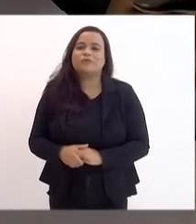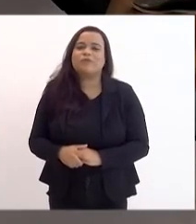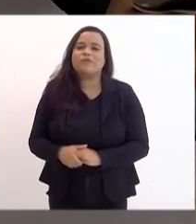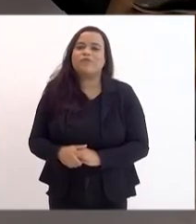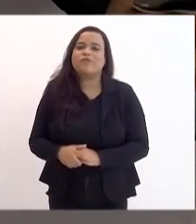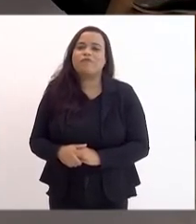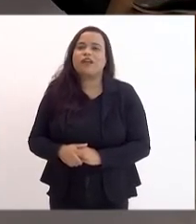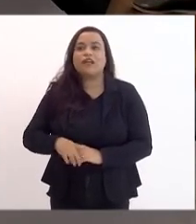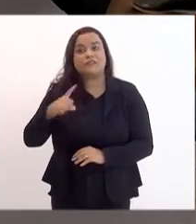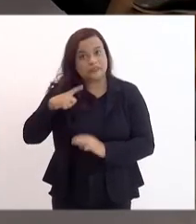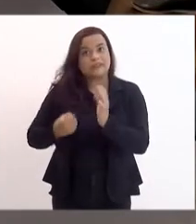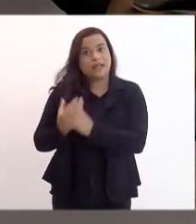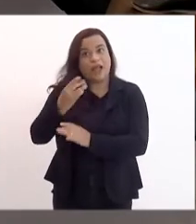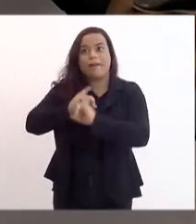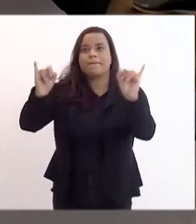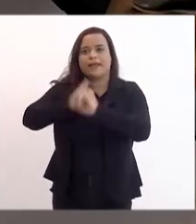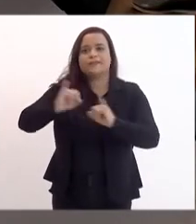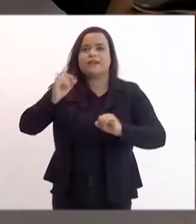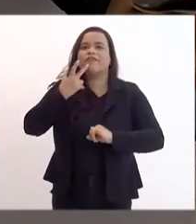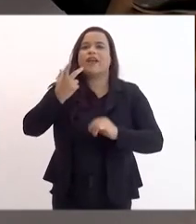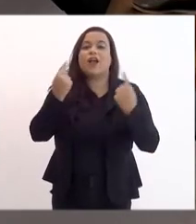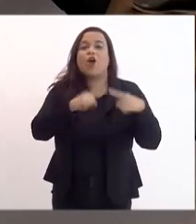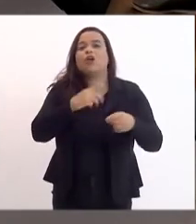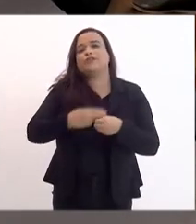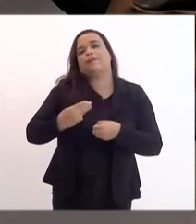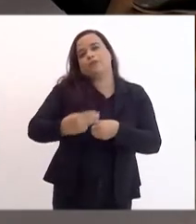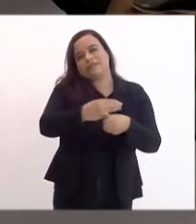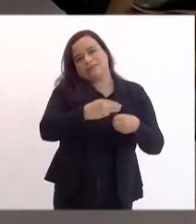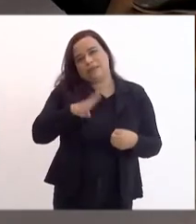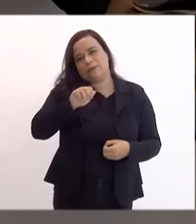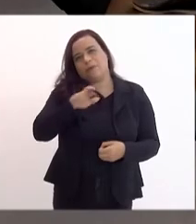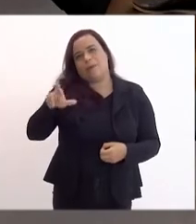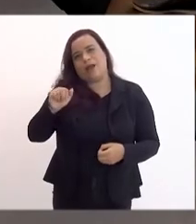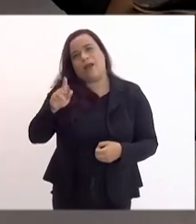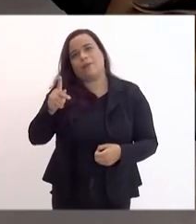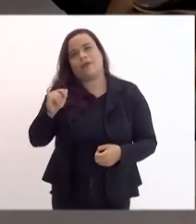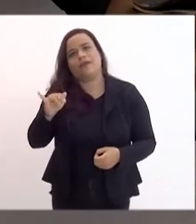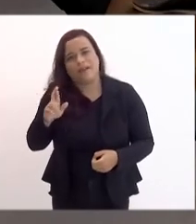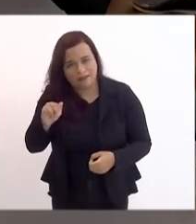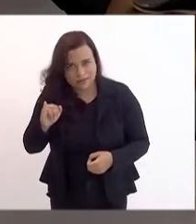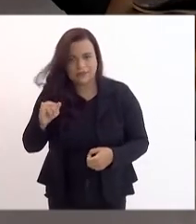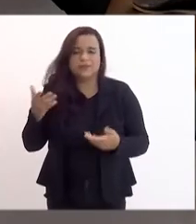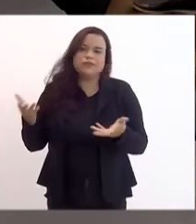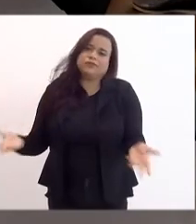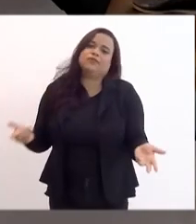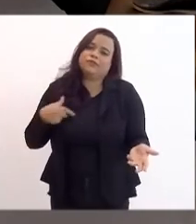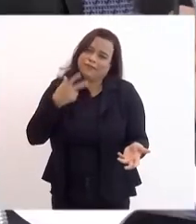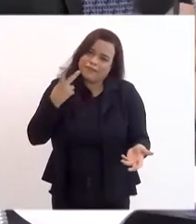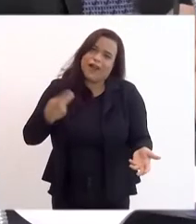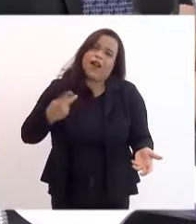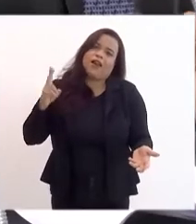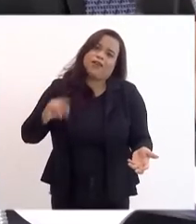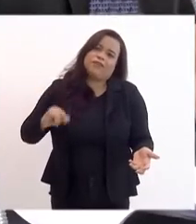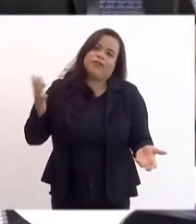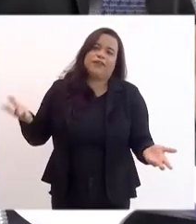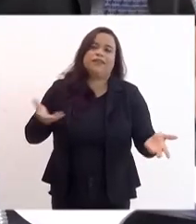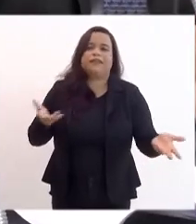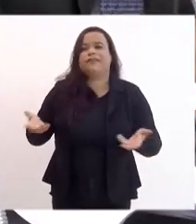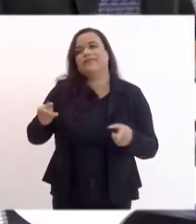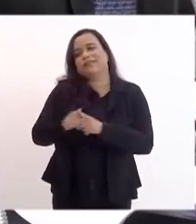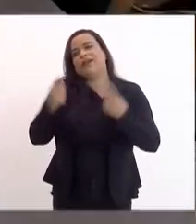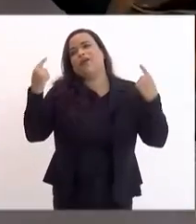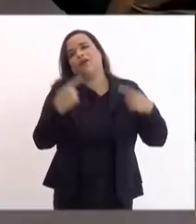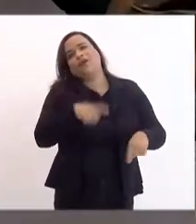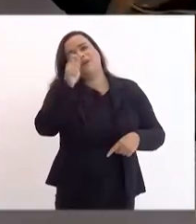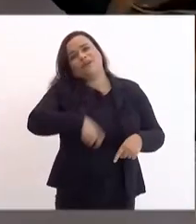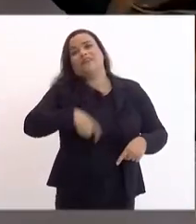Mas aí vai sair uma matéria dizendo aí que você é contra o município de Barra do Piraí. Aí vão dizer que eu sou contra Barra do Piraí, eu sou contra o meu querido irmão.